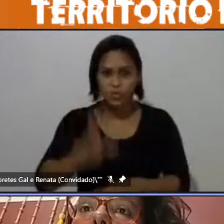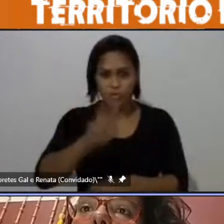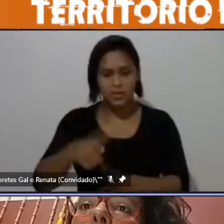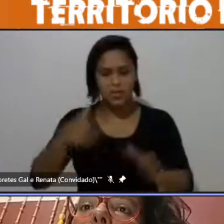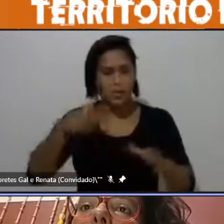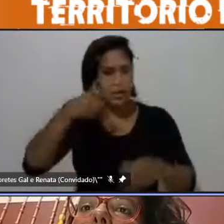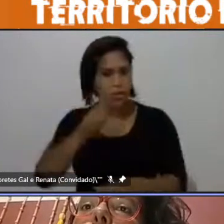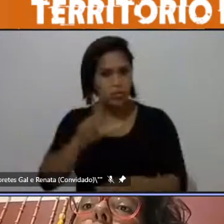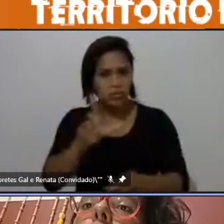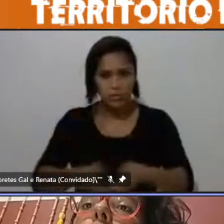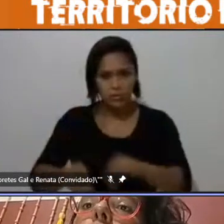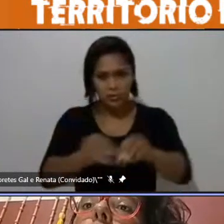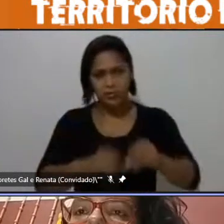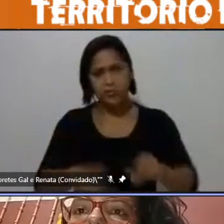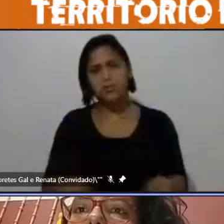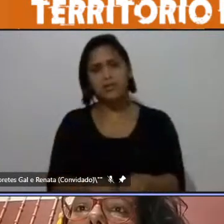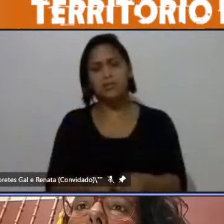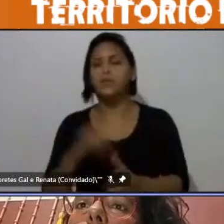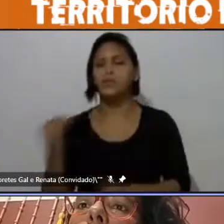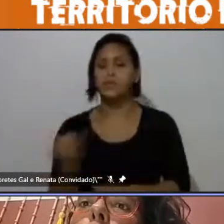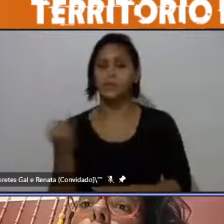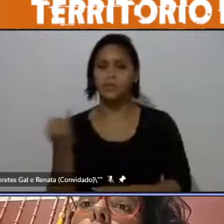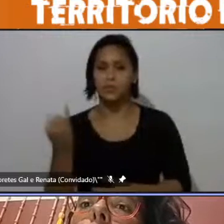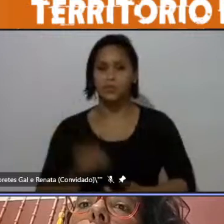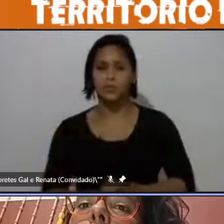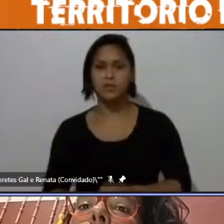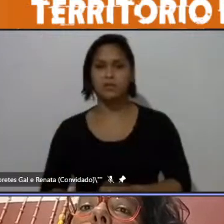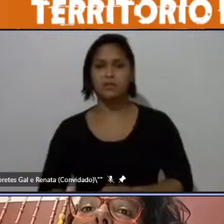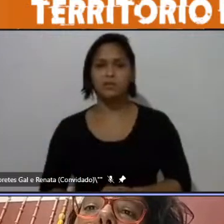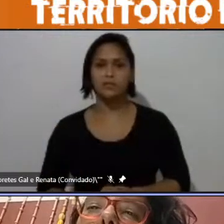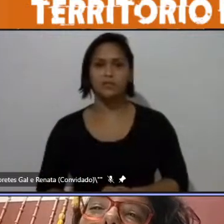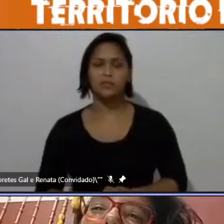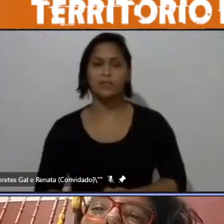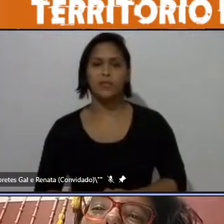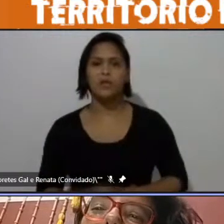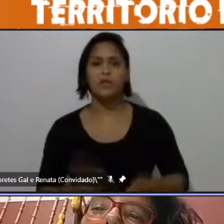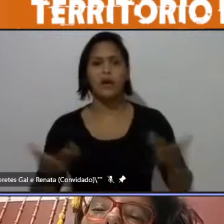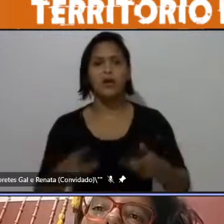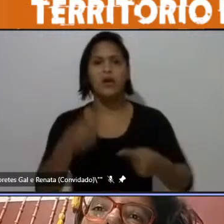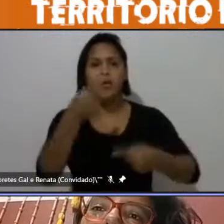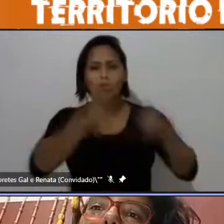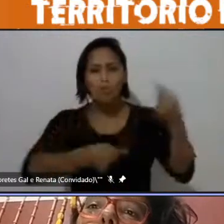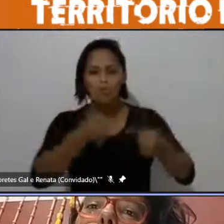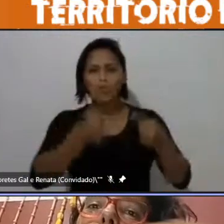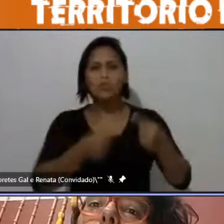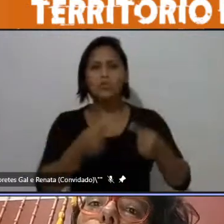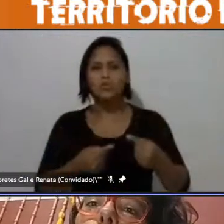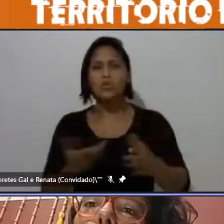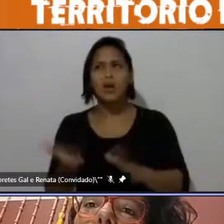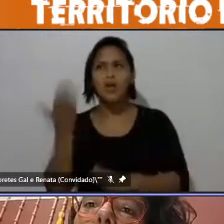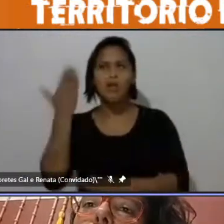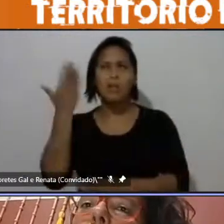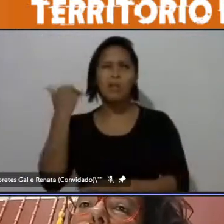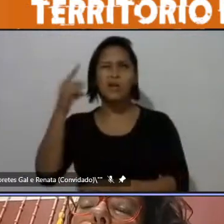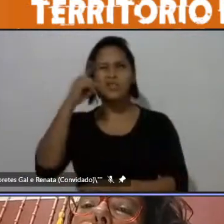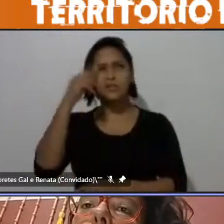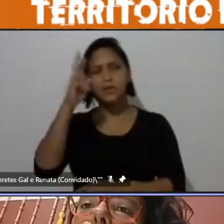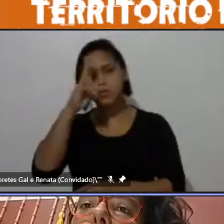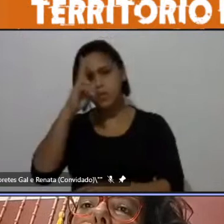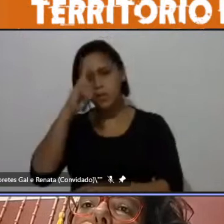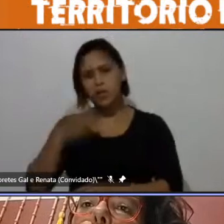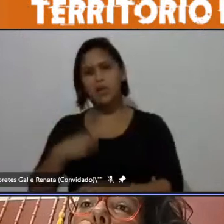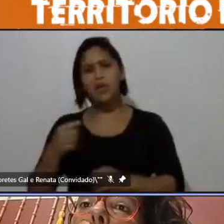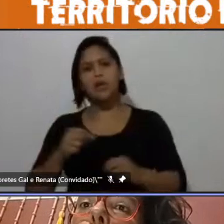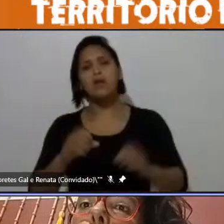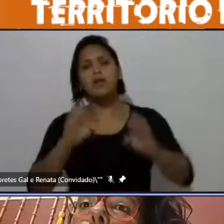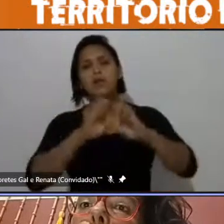coletiva, né, são tão importantes. Agora, a gente discutia esses dias também nos eventos